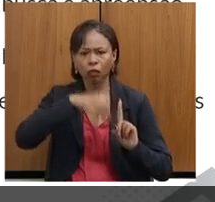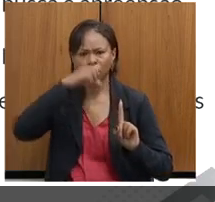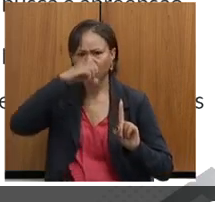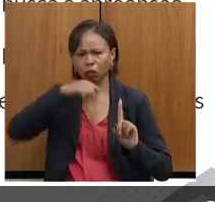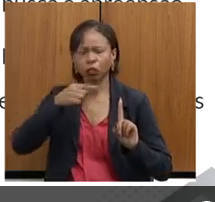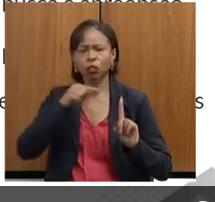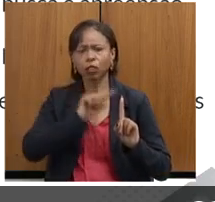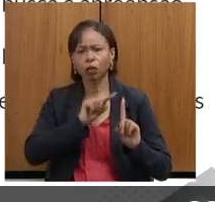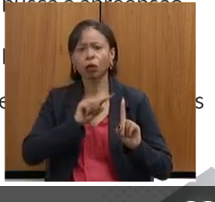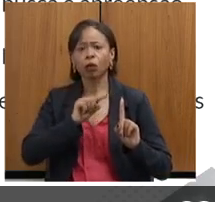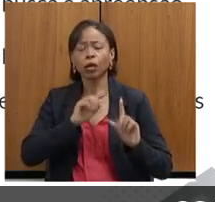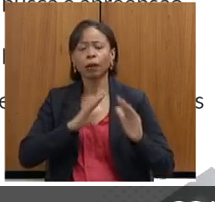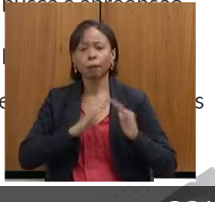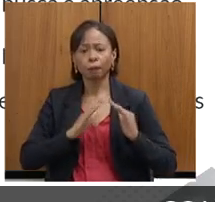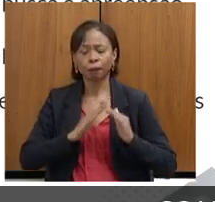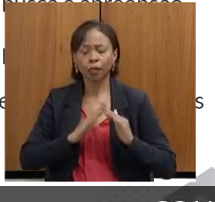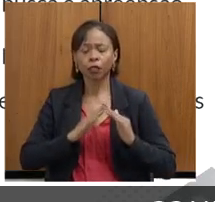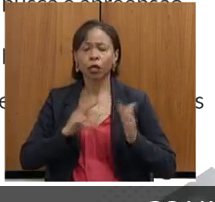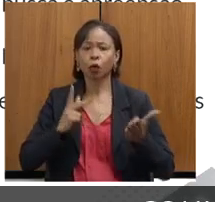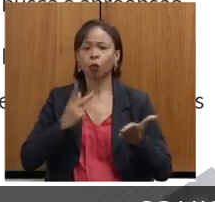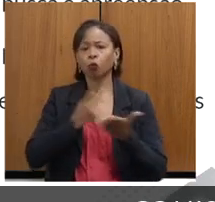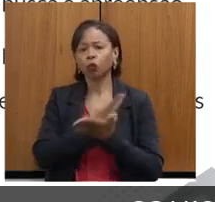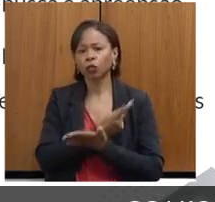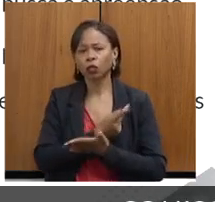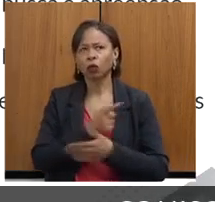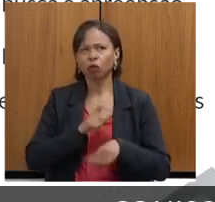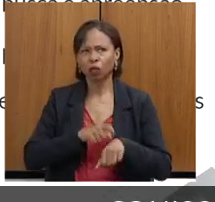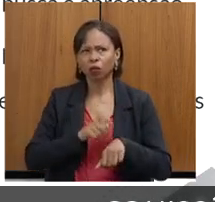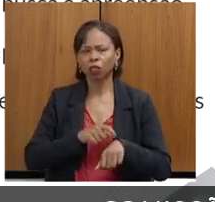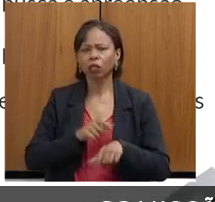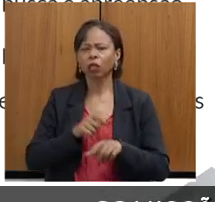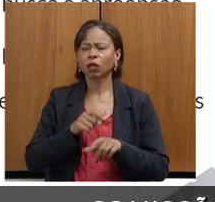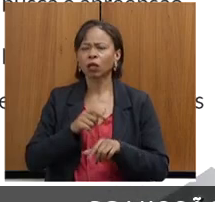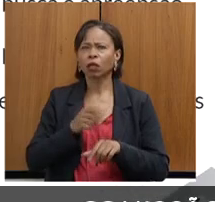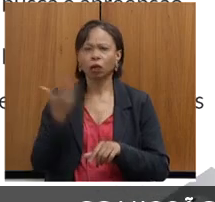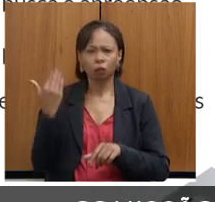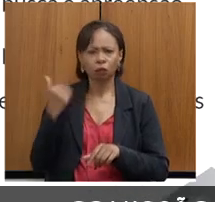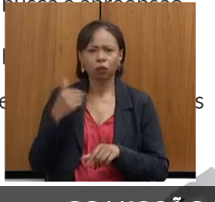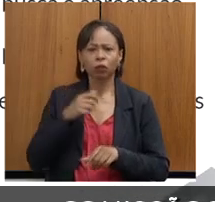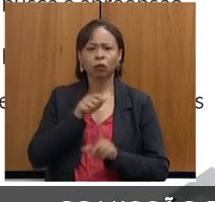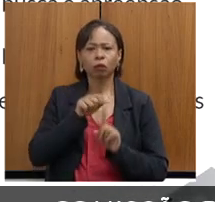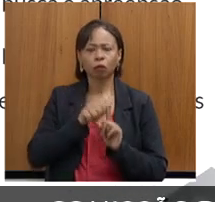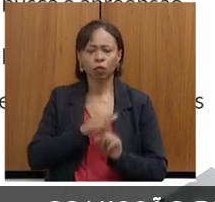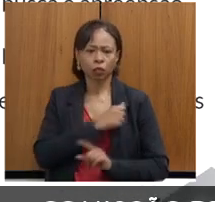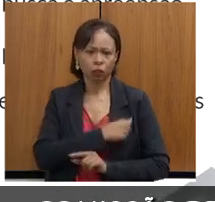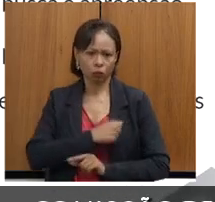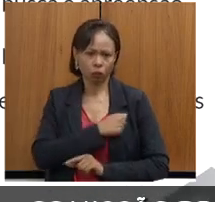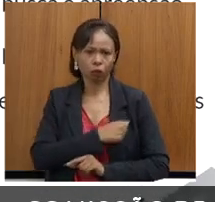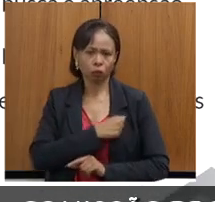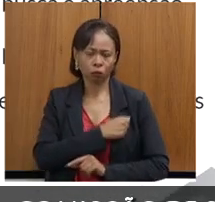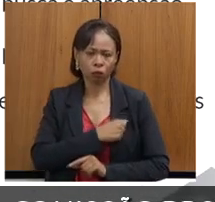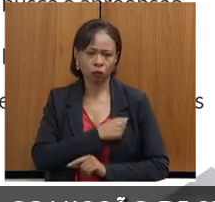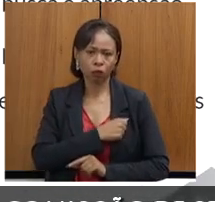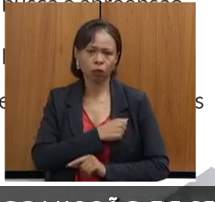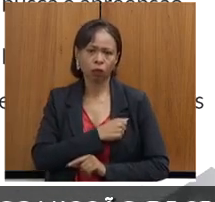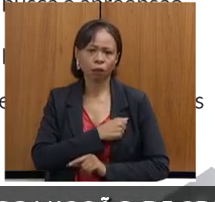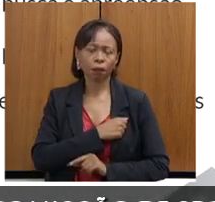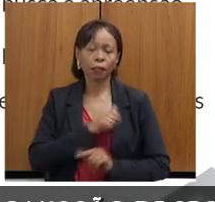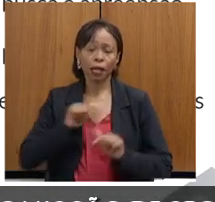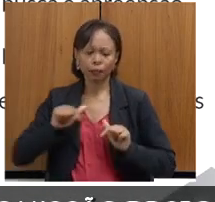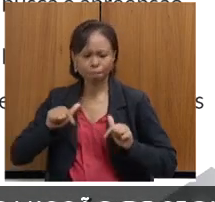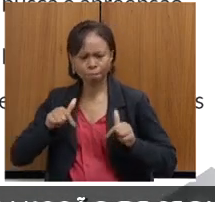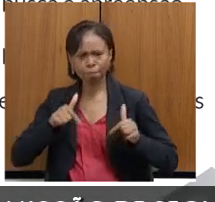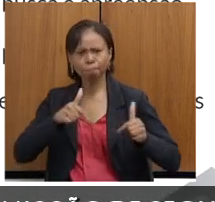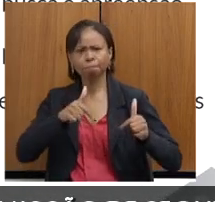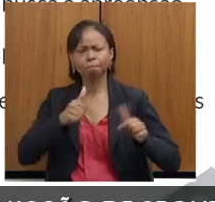foram cumpridos naquele momento no mês de agosto só por meio desta específica